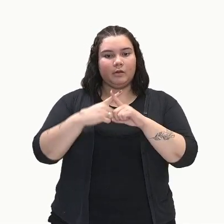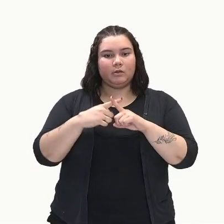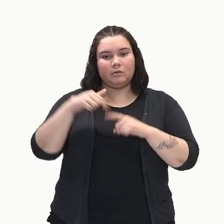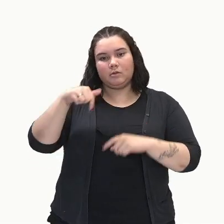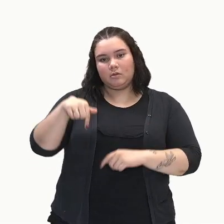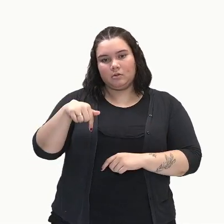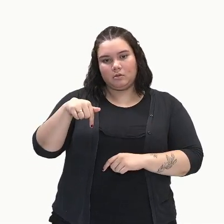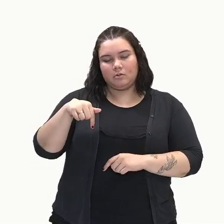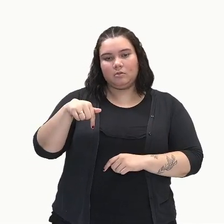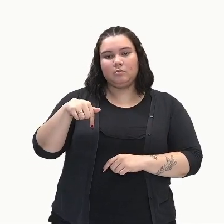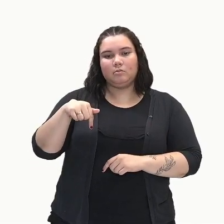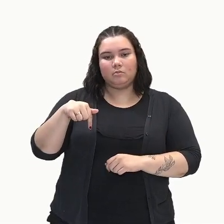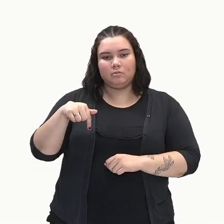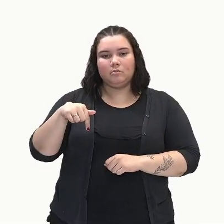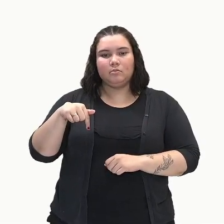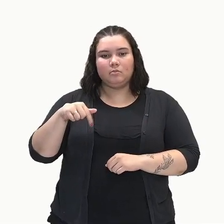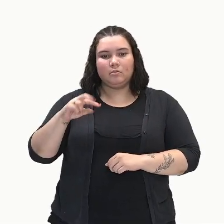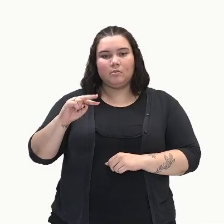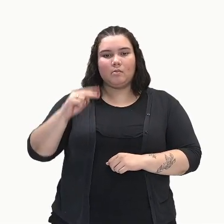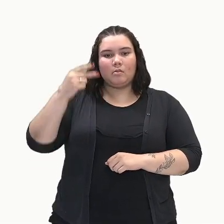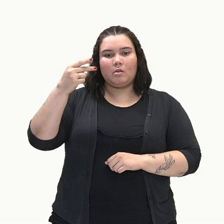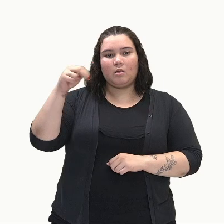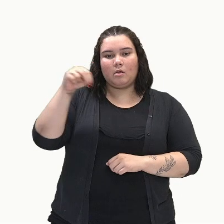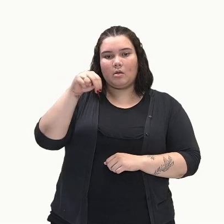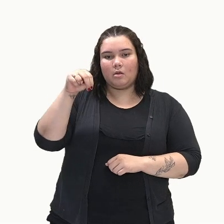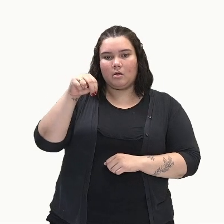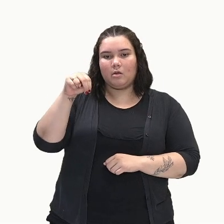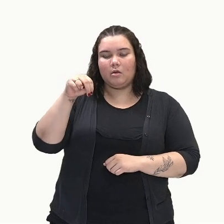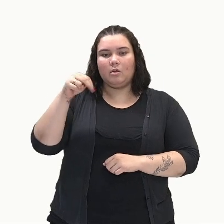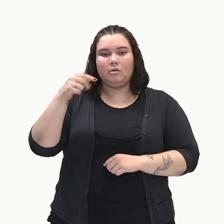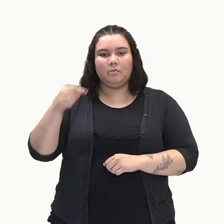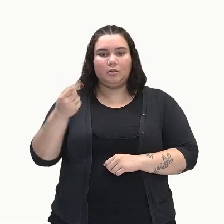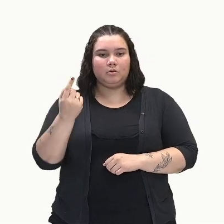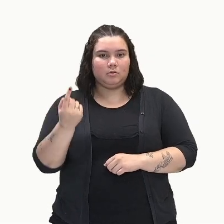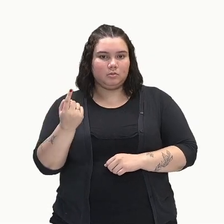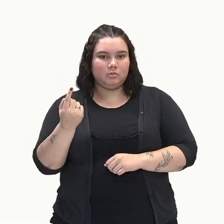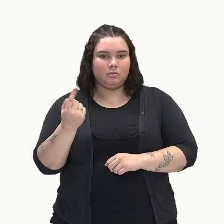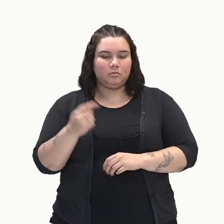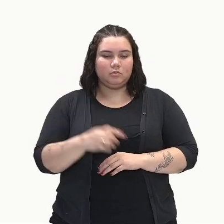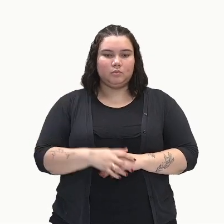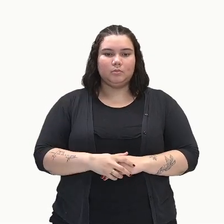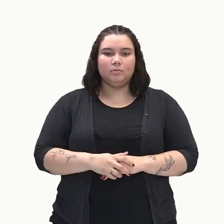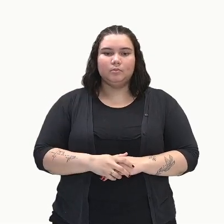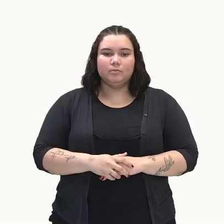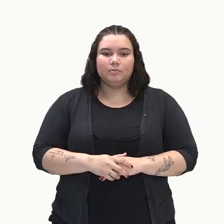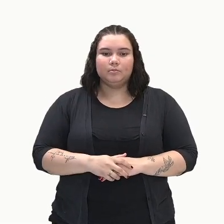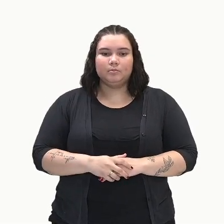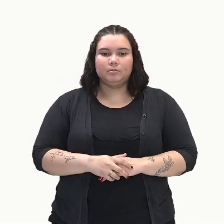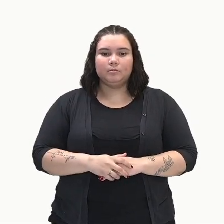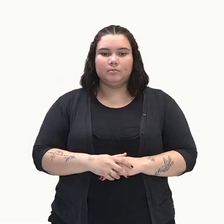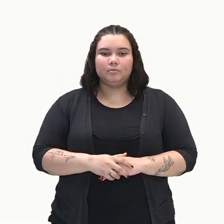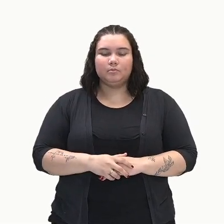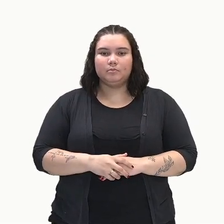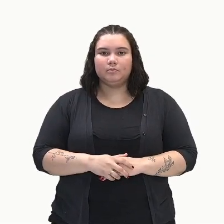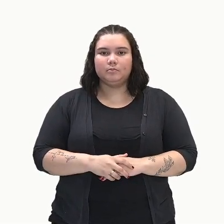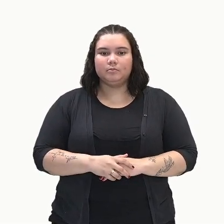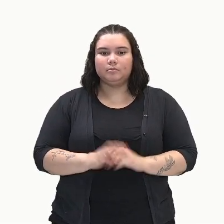vezes a razão elevado a n menos 1.